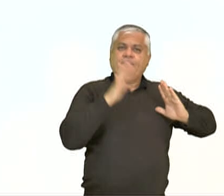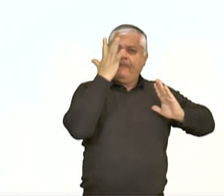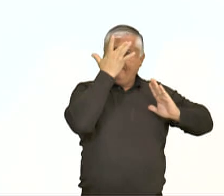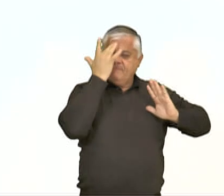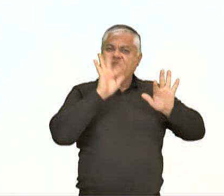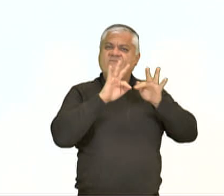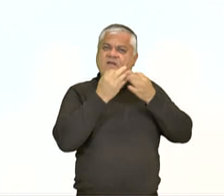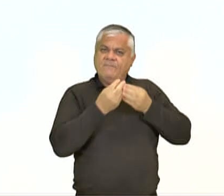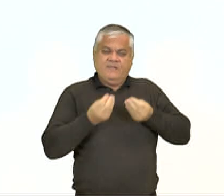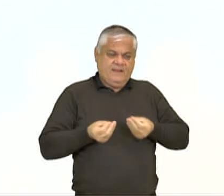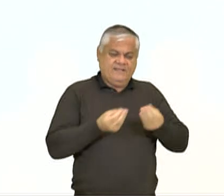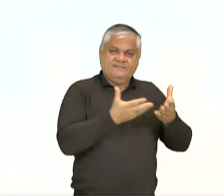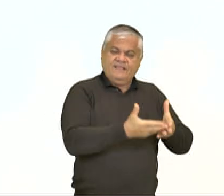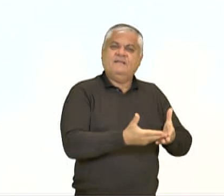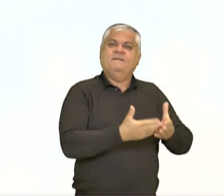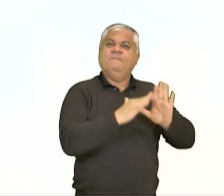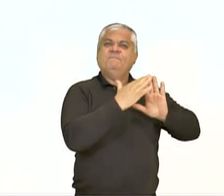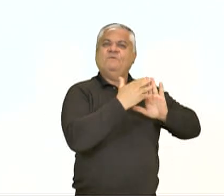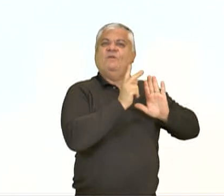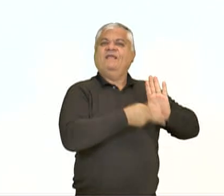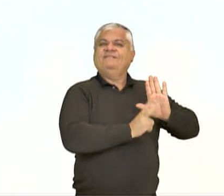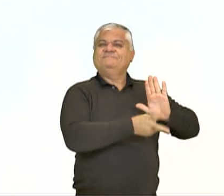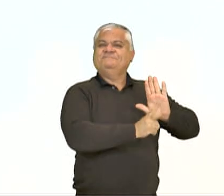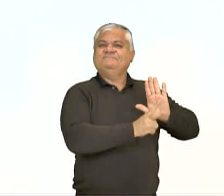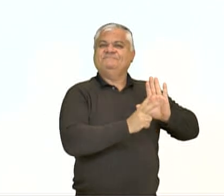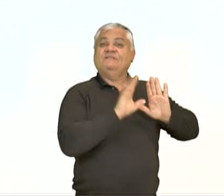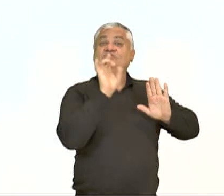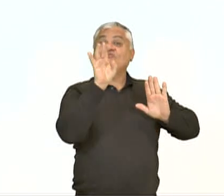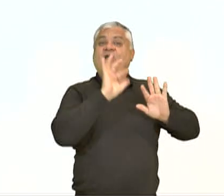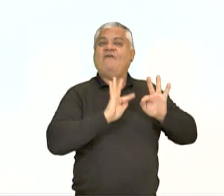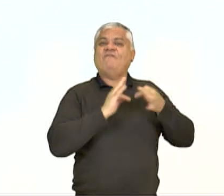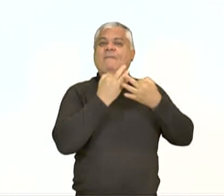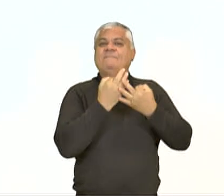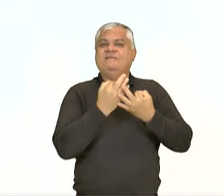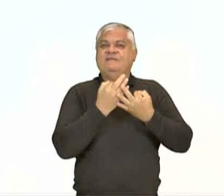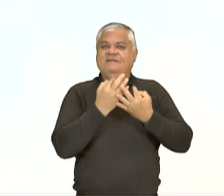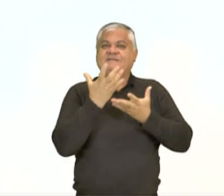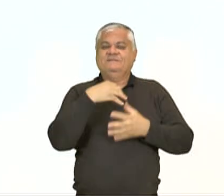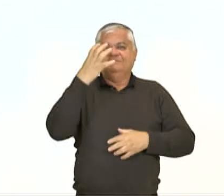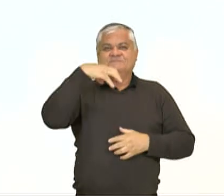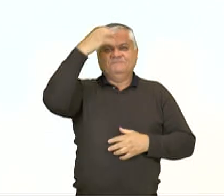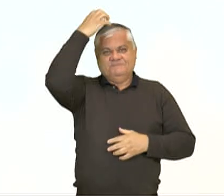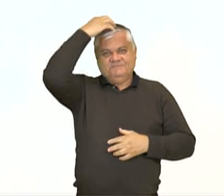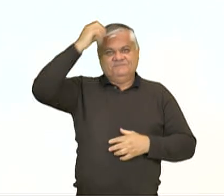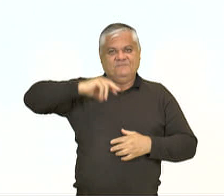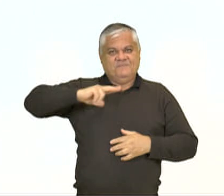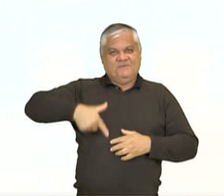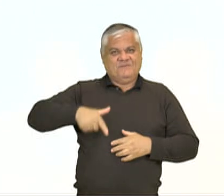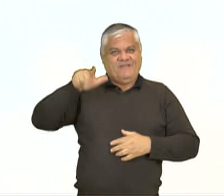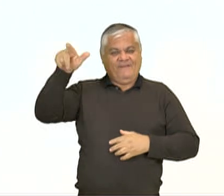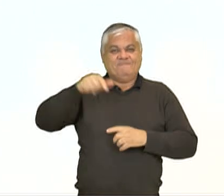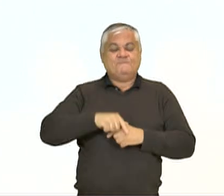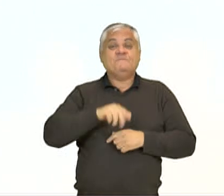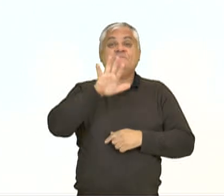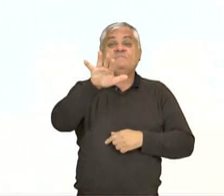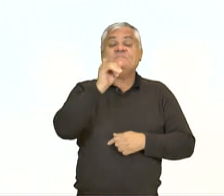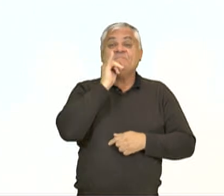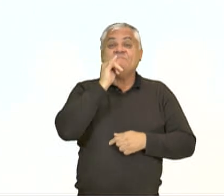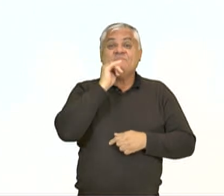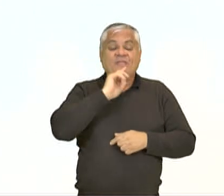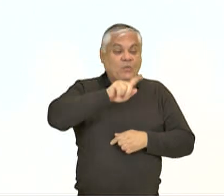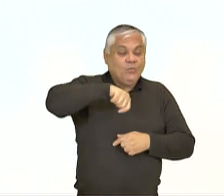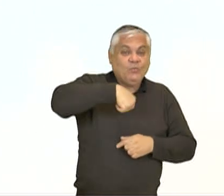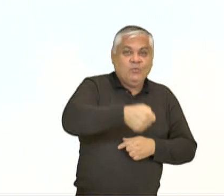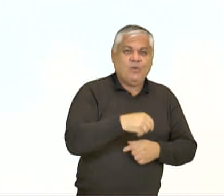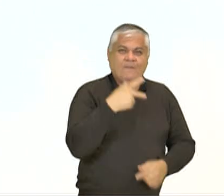essas propriedades, por a corte portuguesa, mas os moradores vão acabar chamando essa